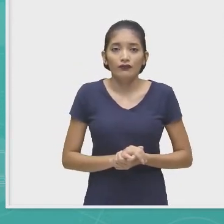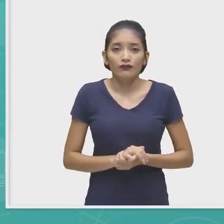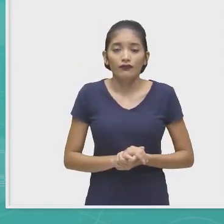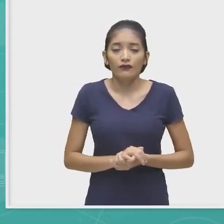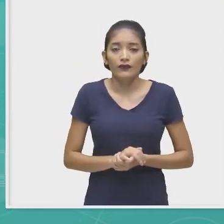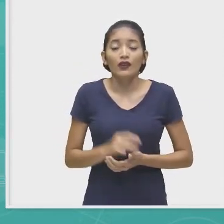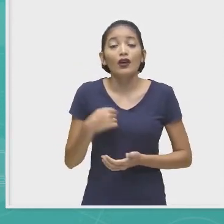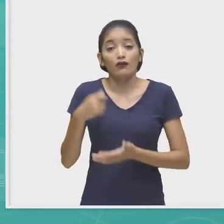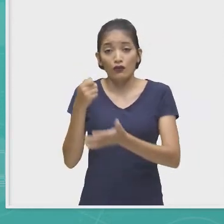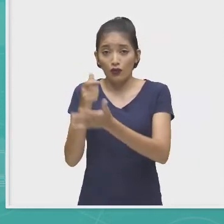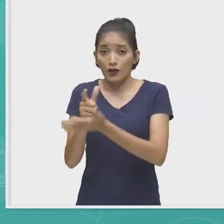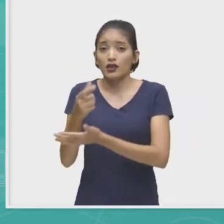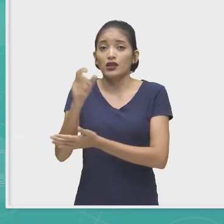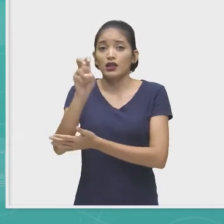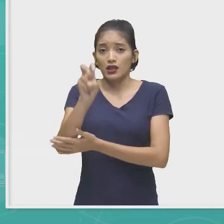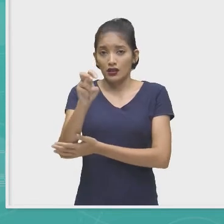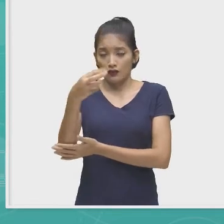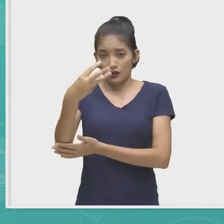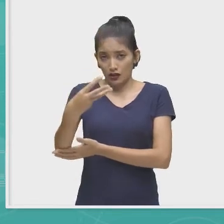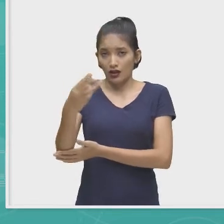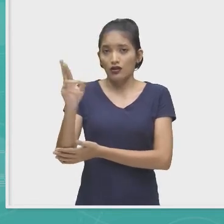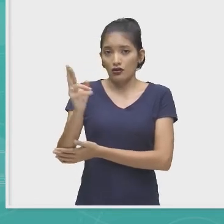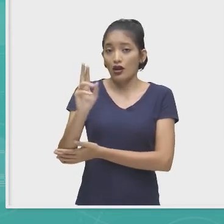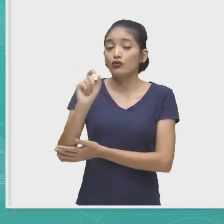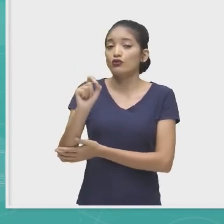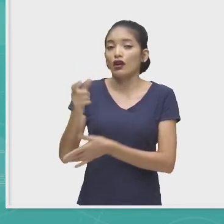de R$ 53 com a passagem.